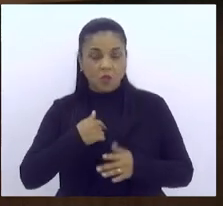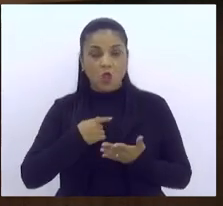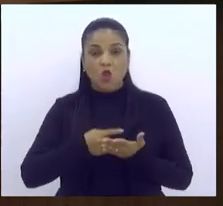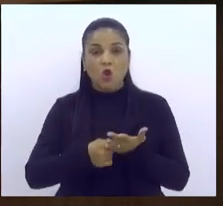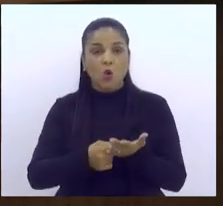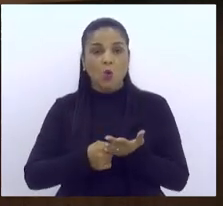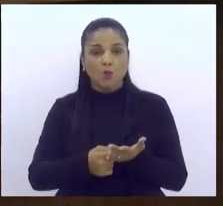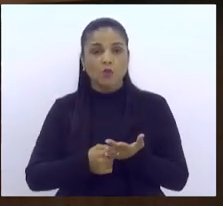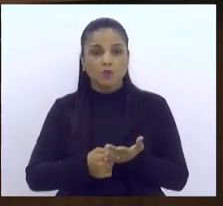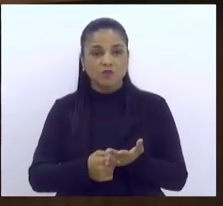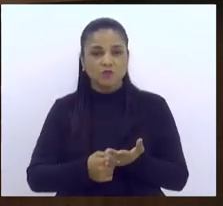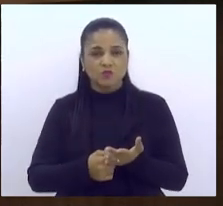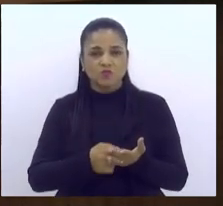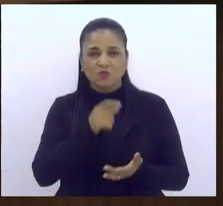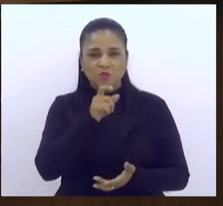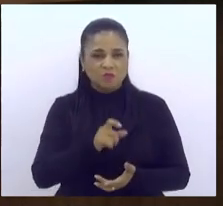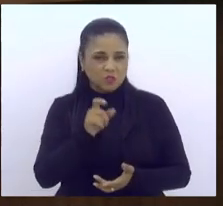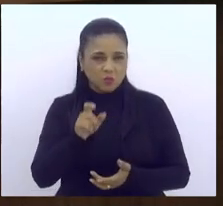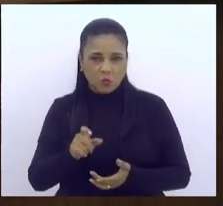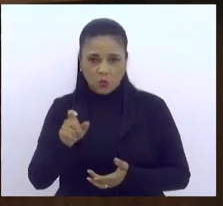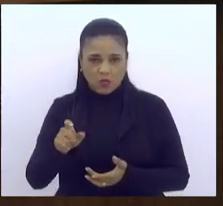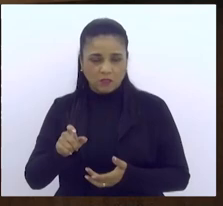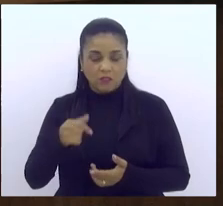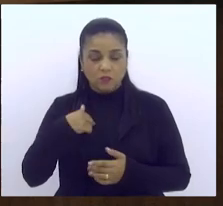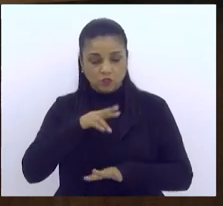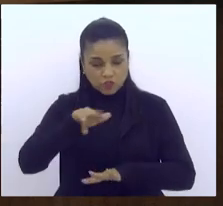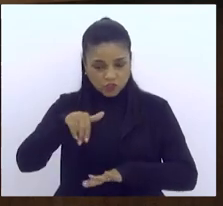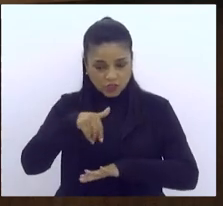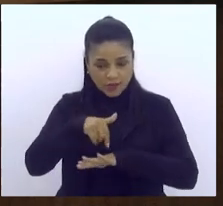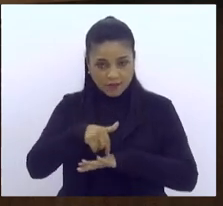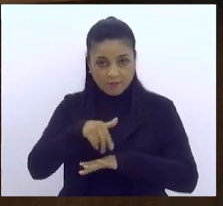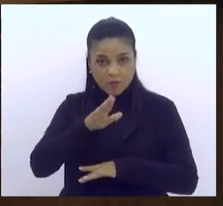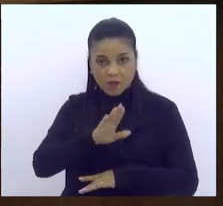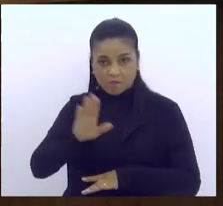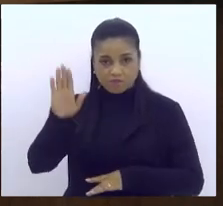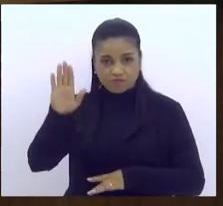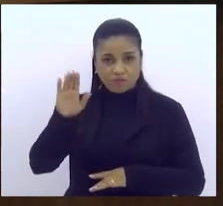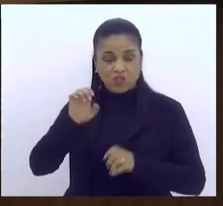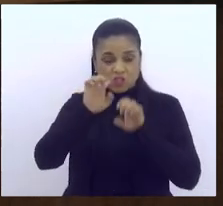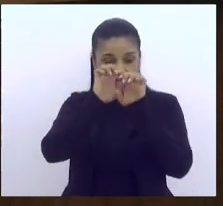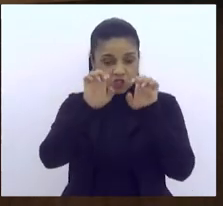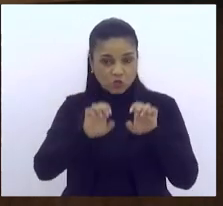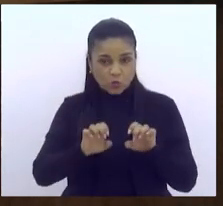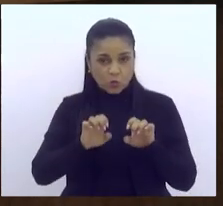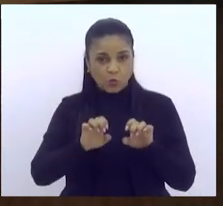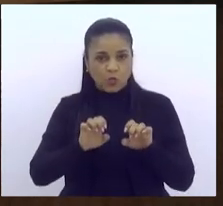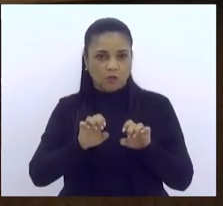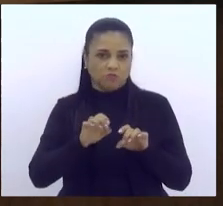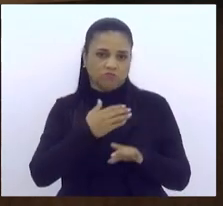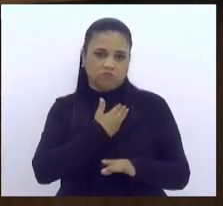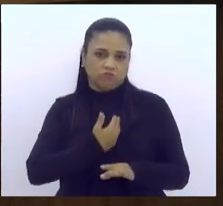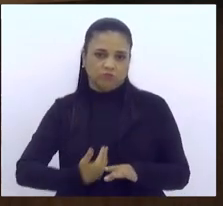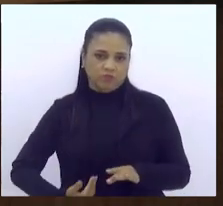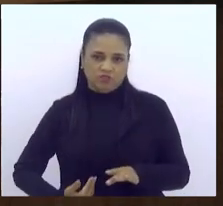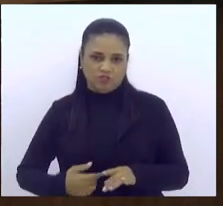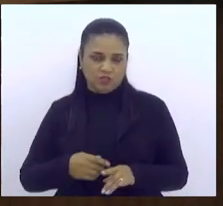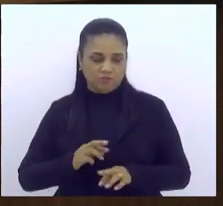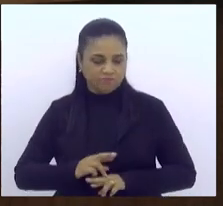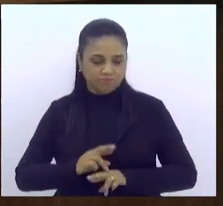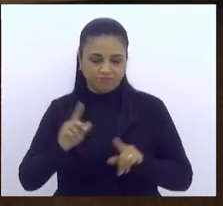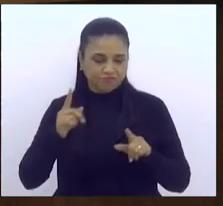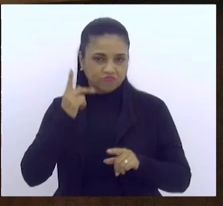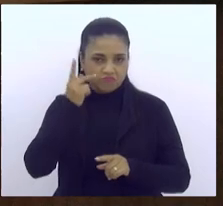compromisso com ninguém. Graças a Deus eu cheguei aqui nesse parlamento sem estrutura da máquina pública, nunca fui